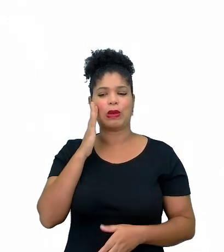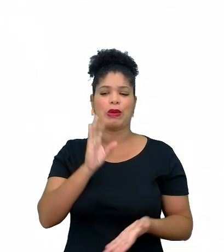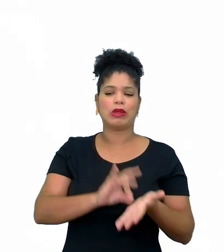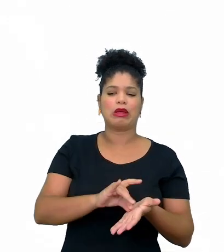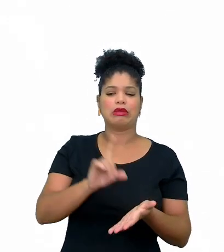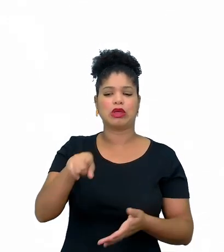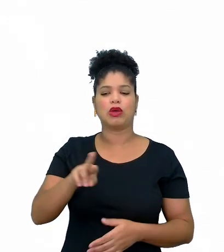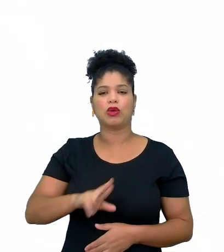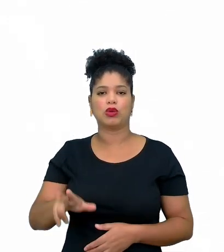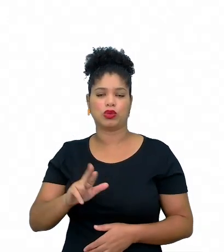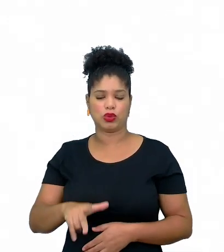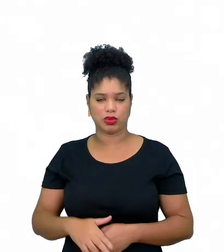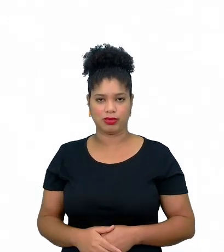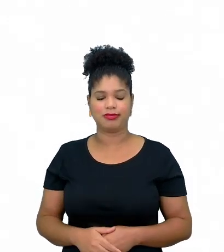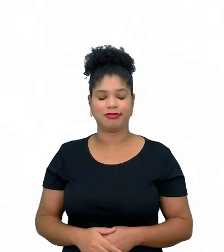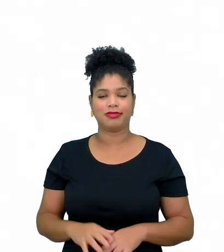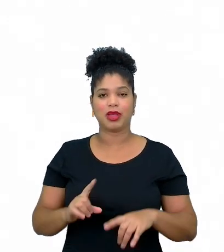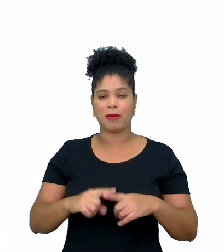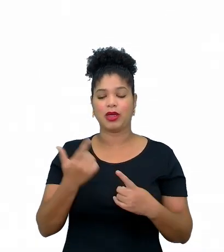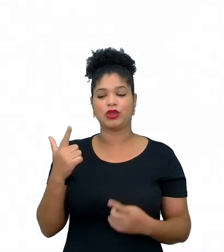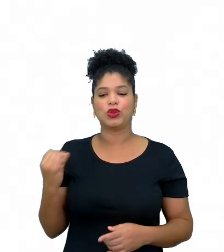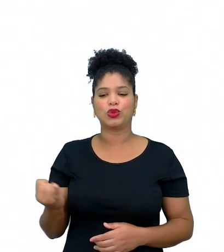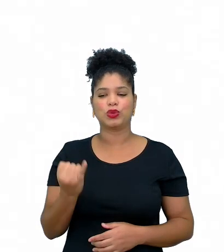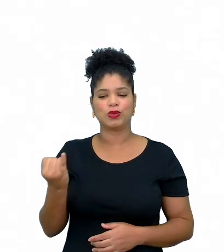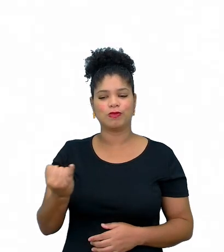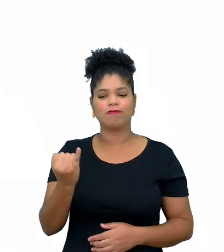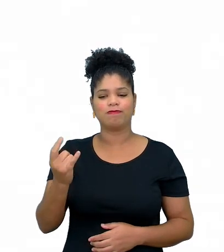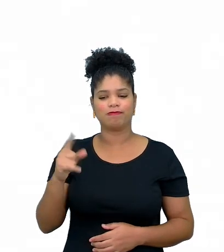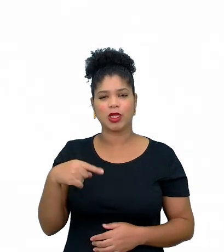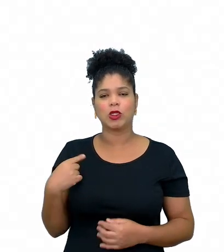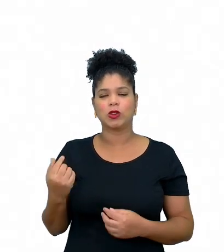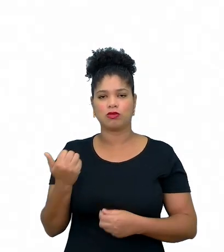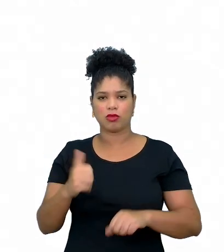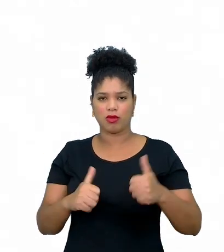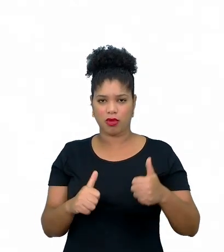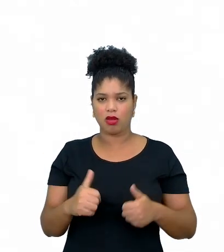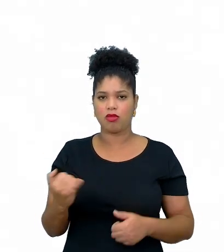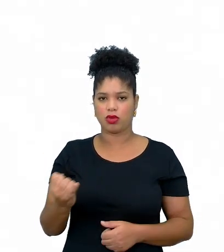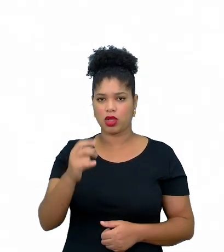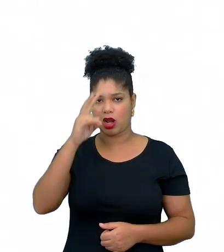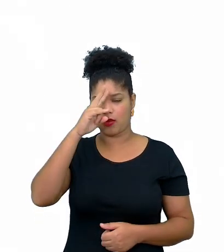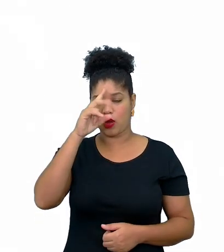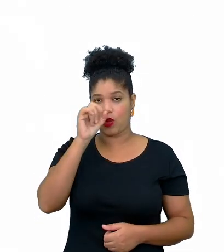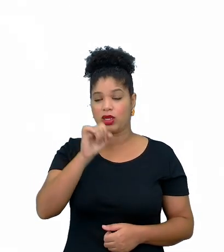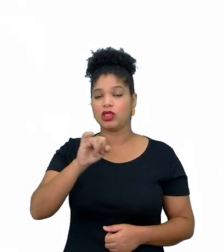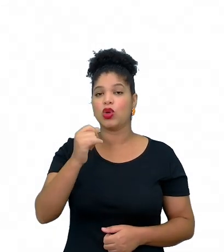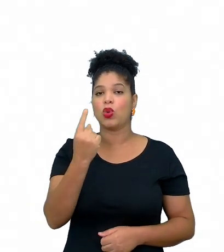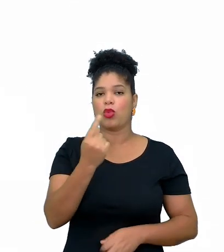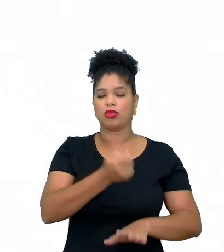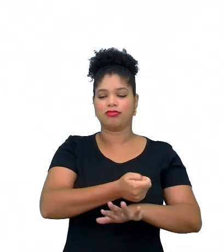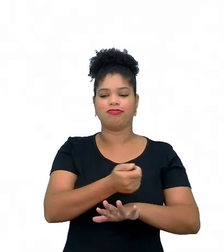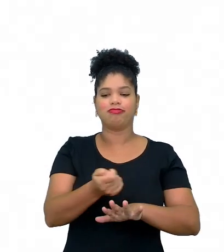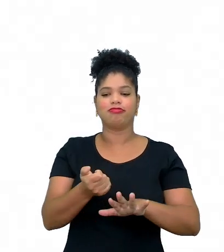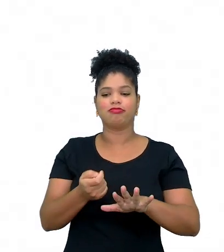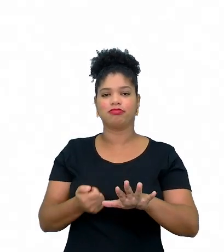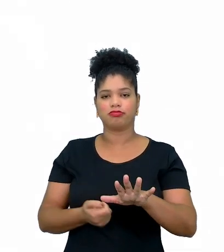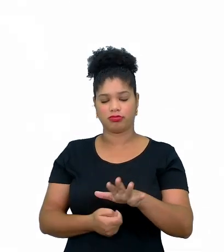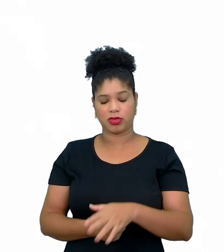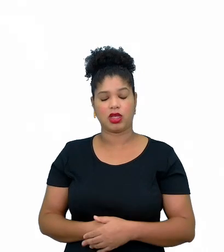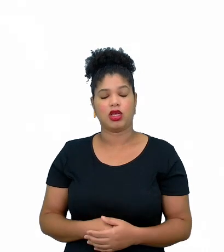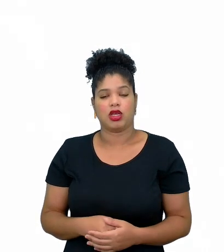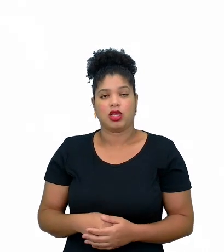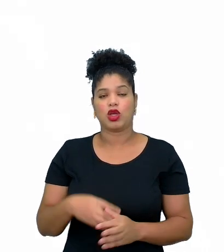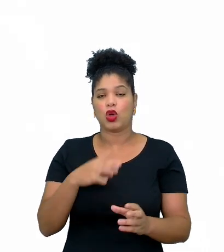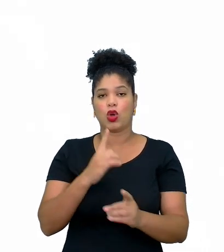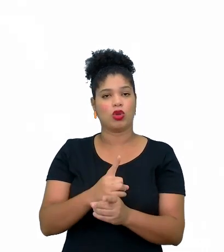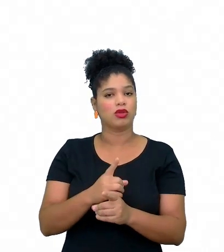verdade. Mas, assim, uma coisa que é muito importante que se ressalte é que uma fake news, que ela não é